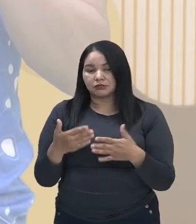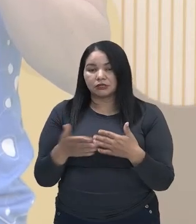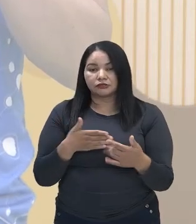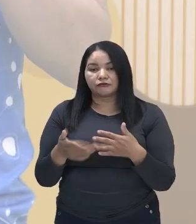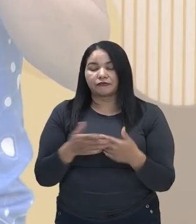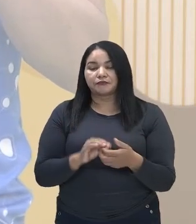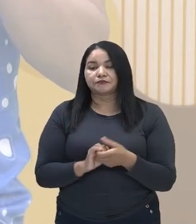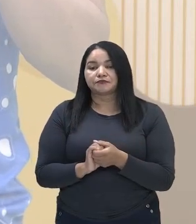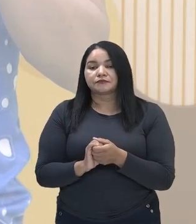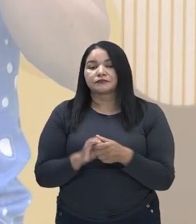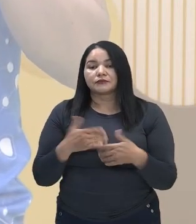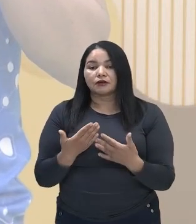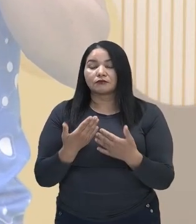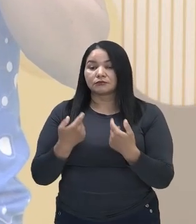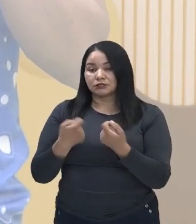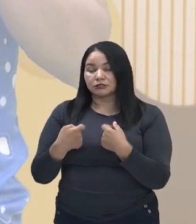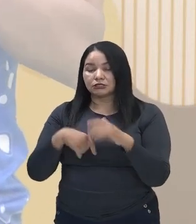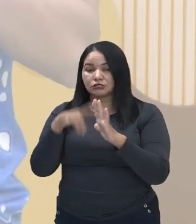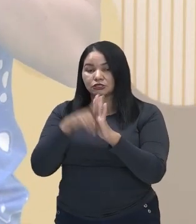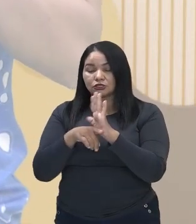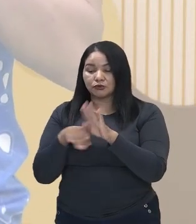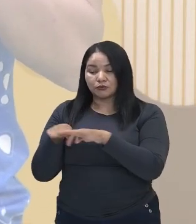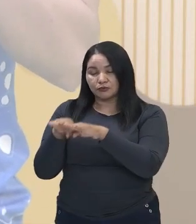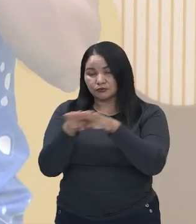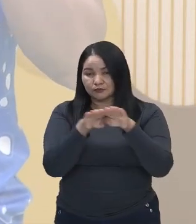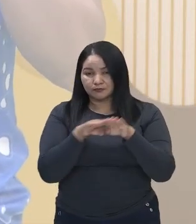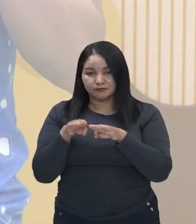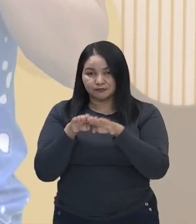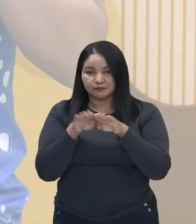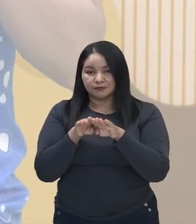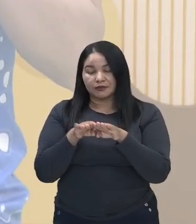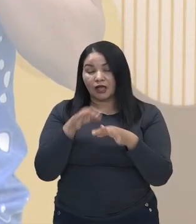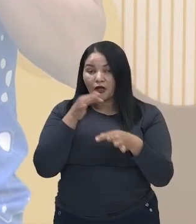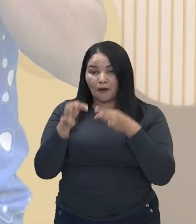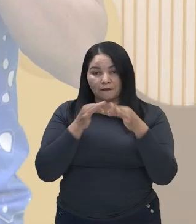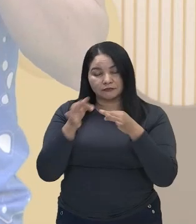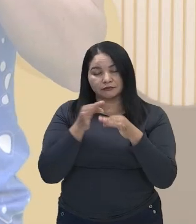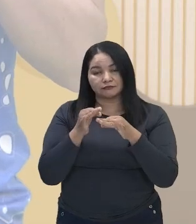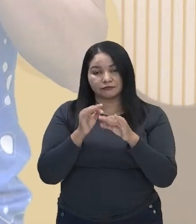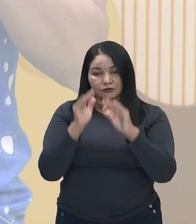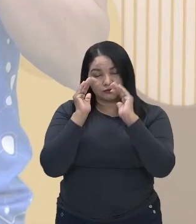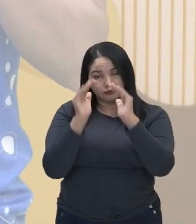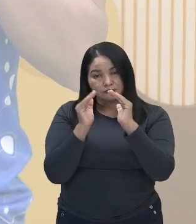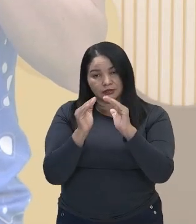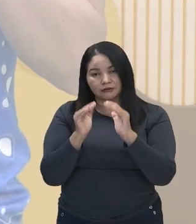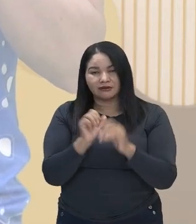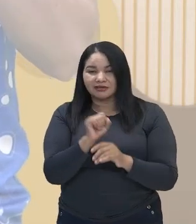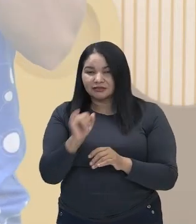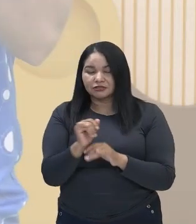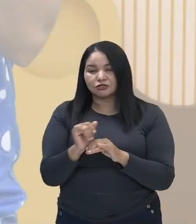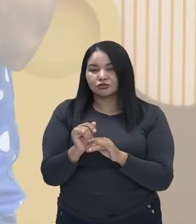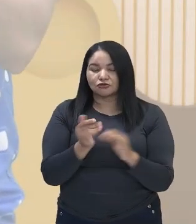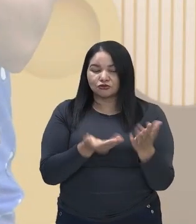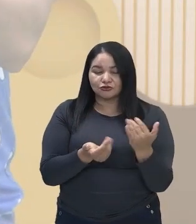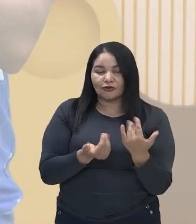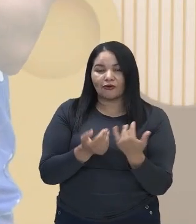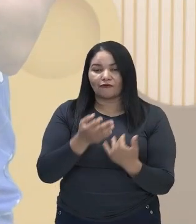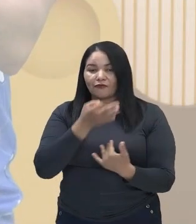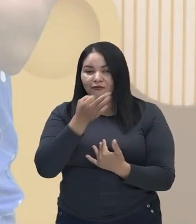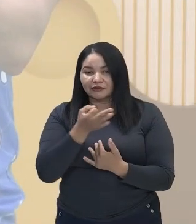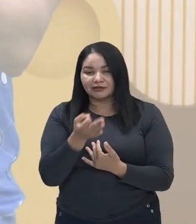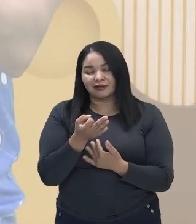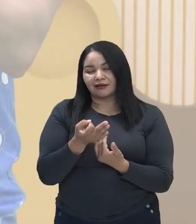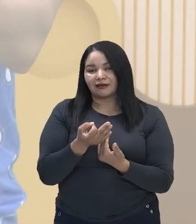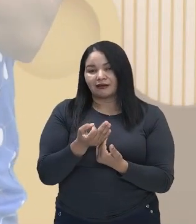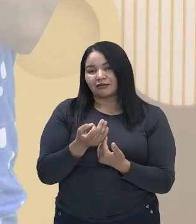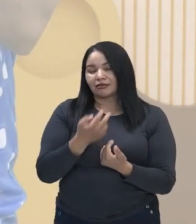desses direitos de igualdade no sentido de respeitar a opinião, né? A gente acha que porque é jovem não pode opinar, não pode, a gente não